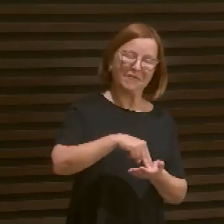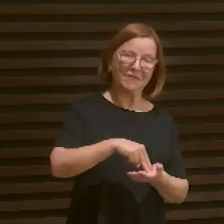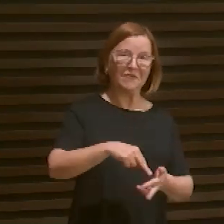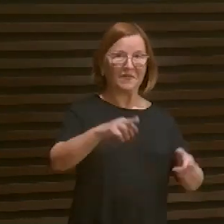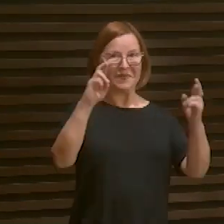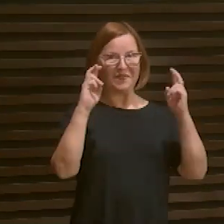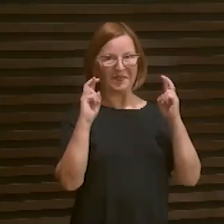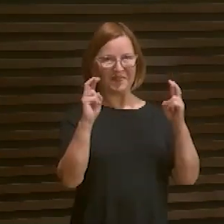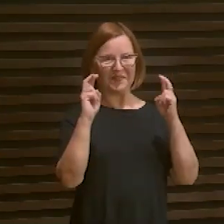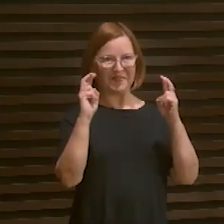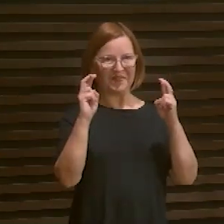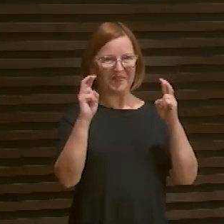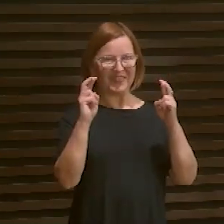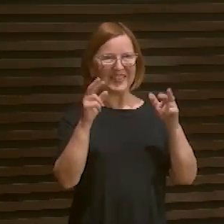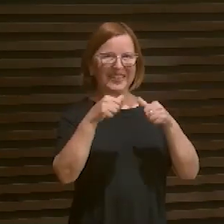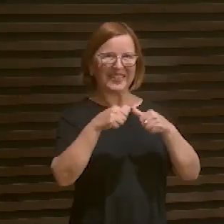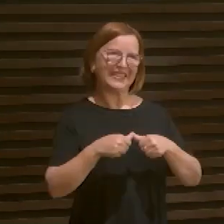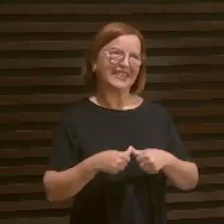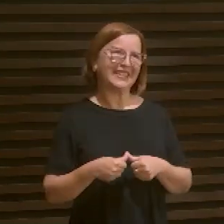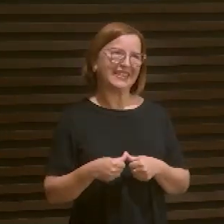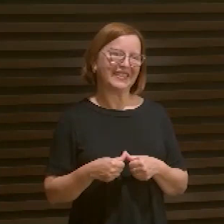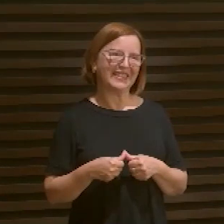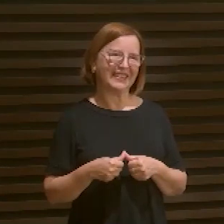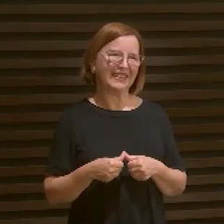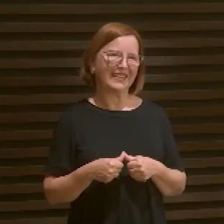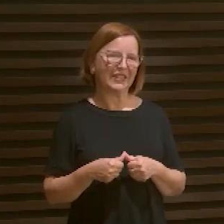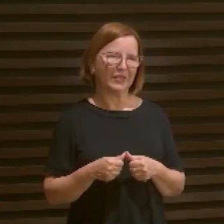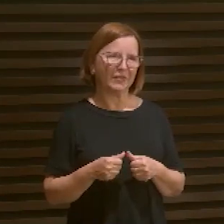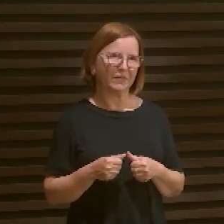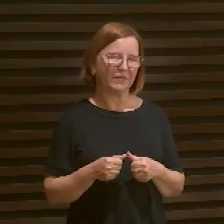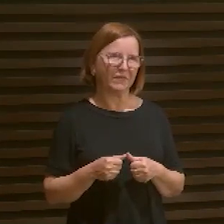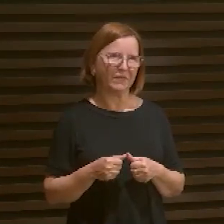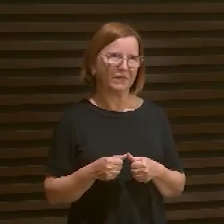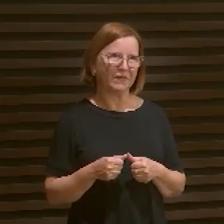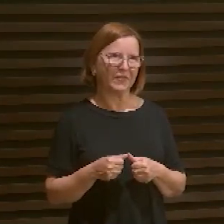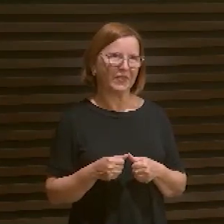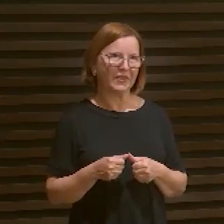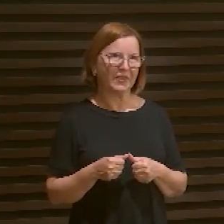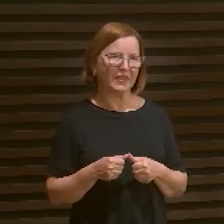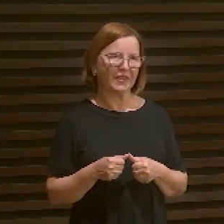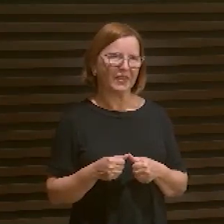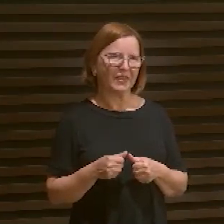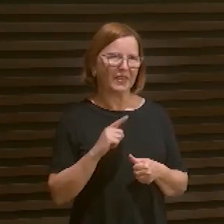esperança que está. Ele usa aqui a expressão